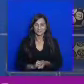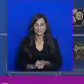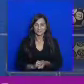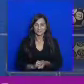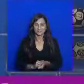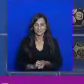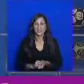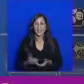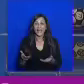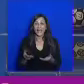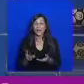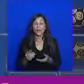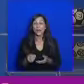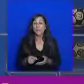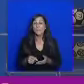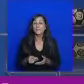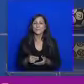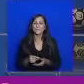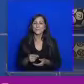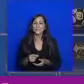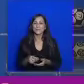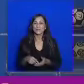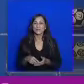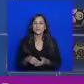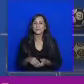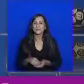Vamos à penúltima bola.